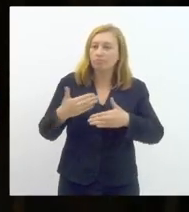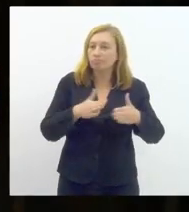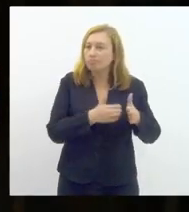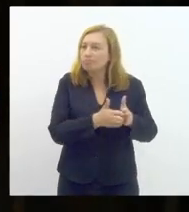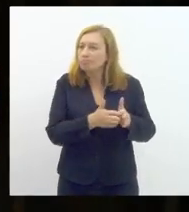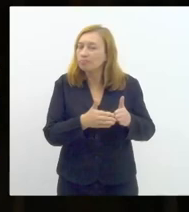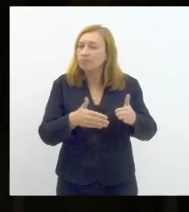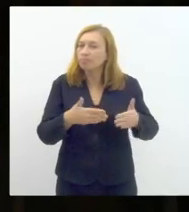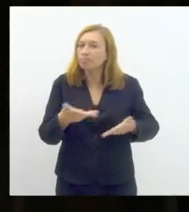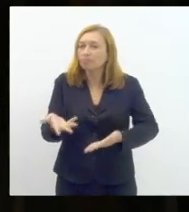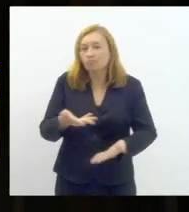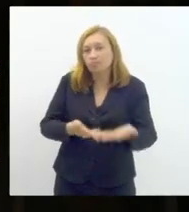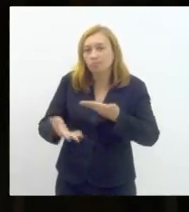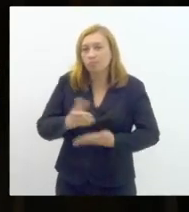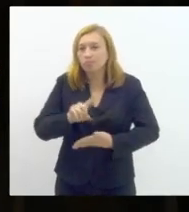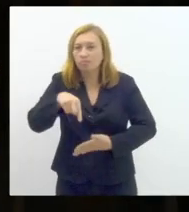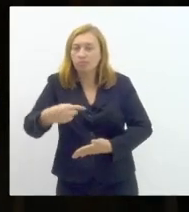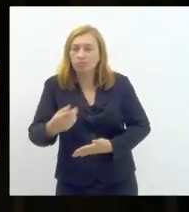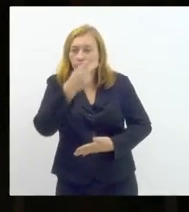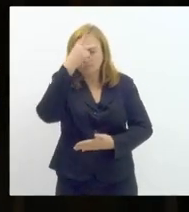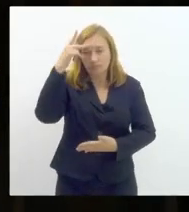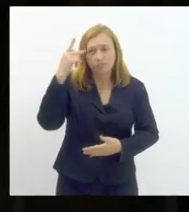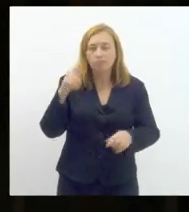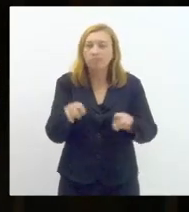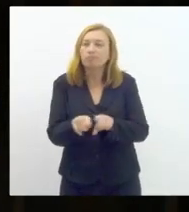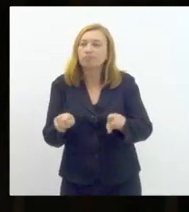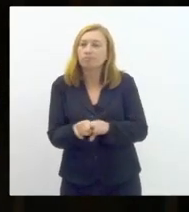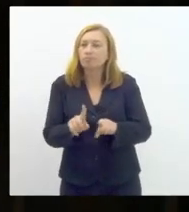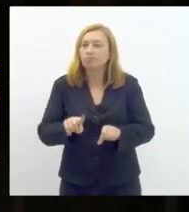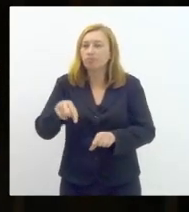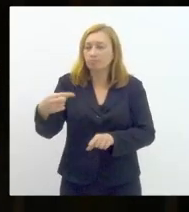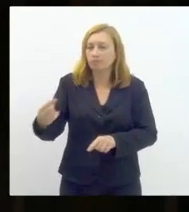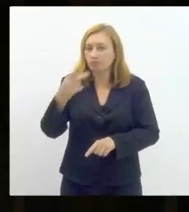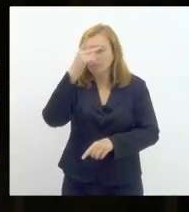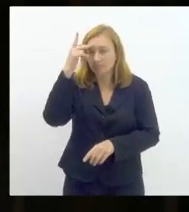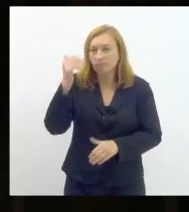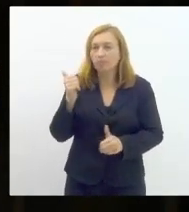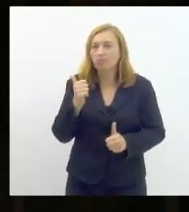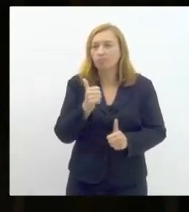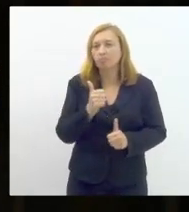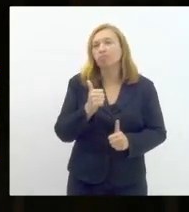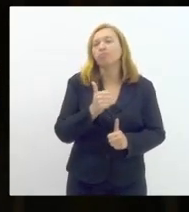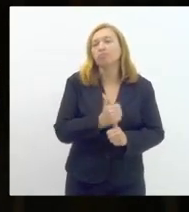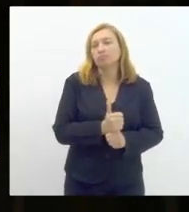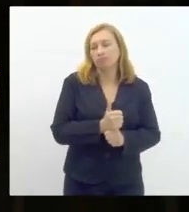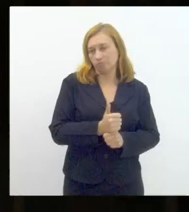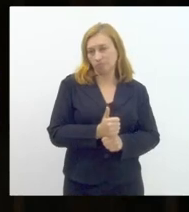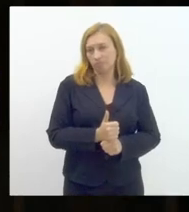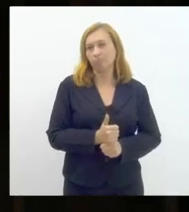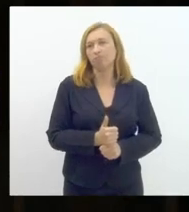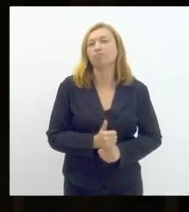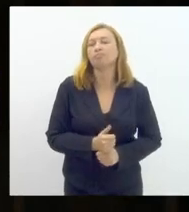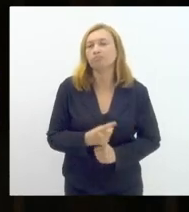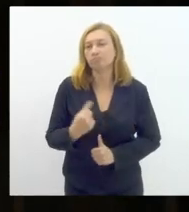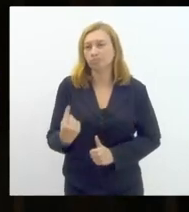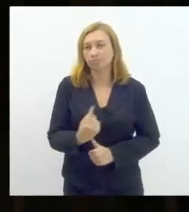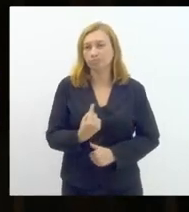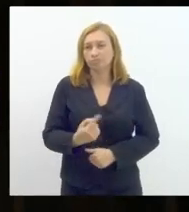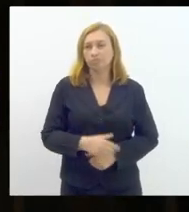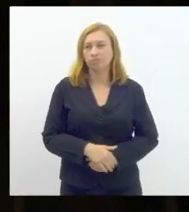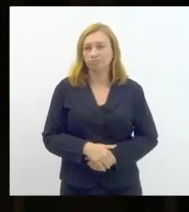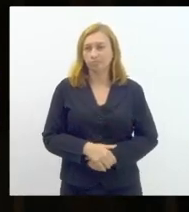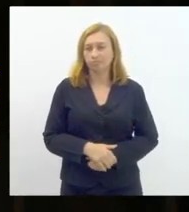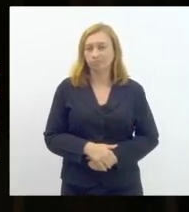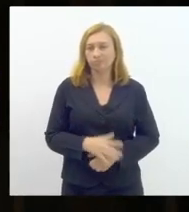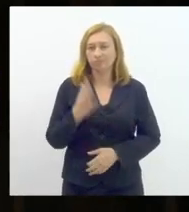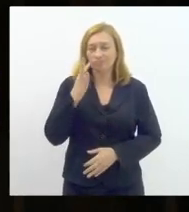os outros candidatos também. E para as próximas pessoas que vão vir ao PJ. Ai,